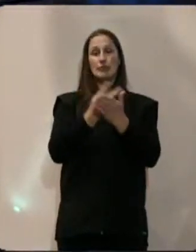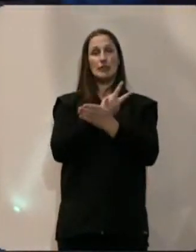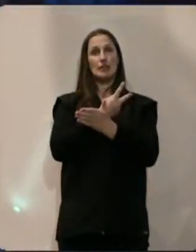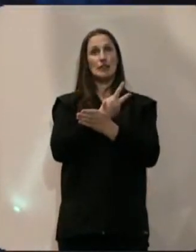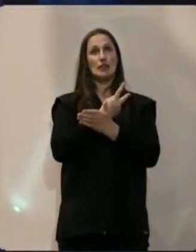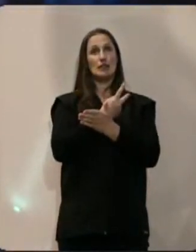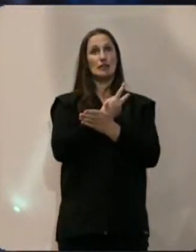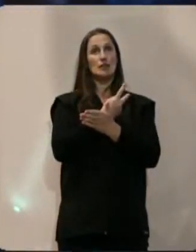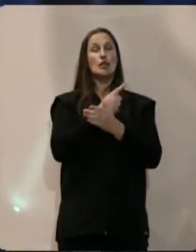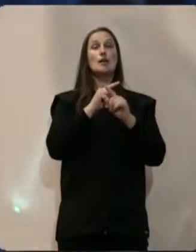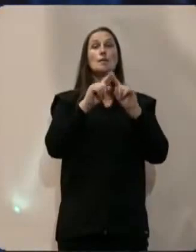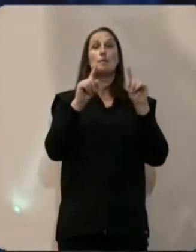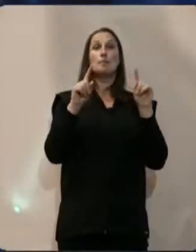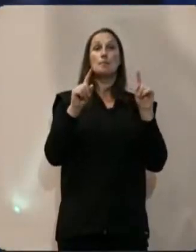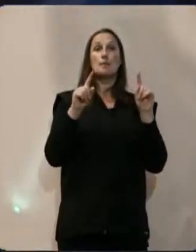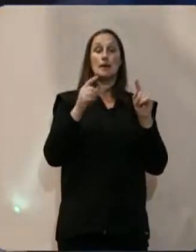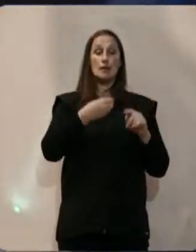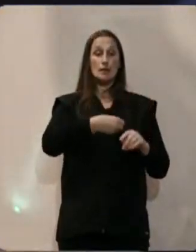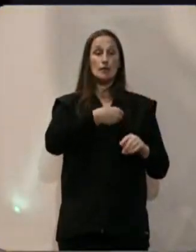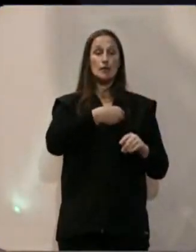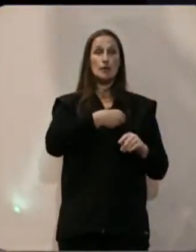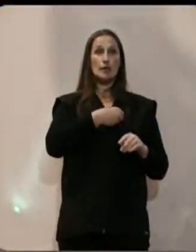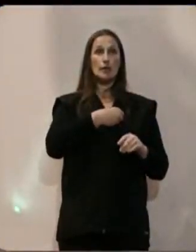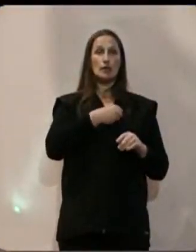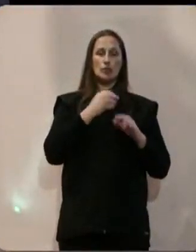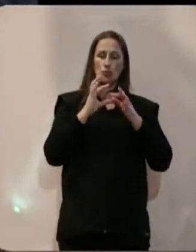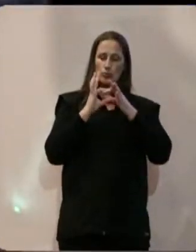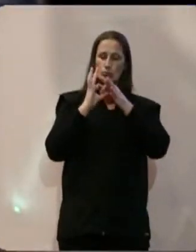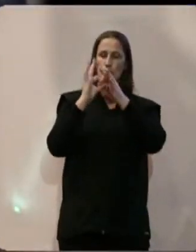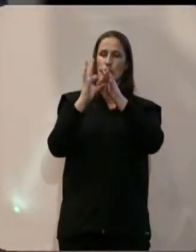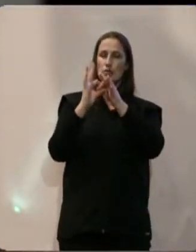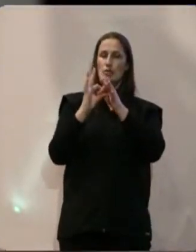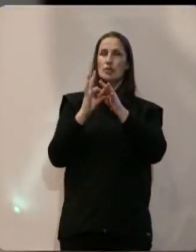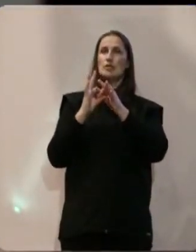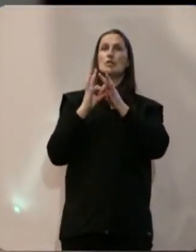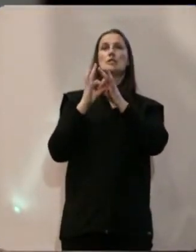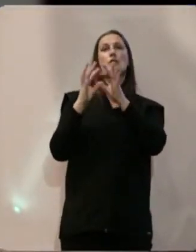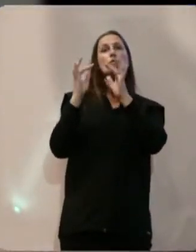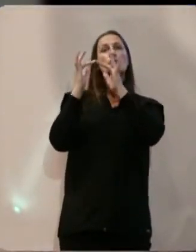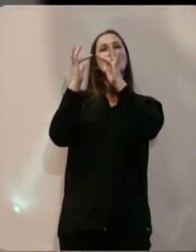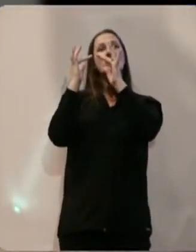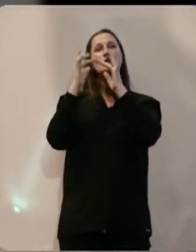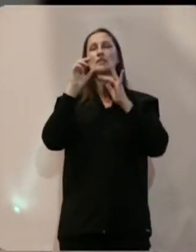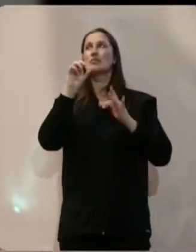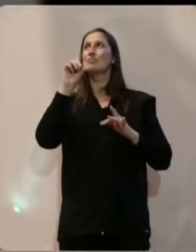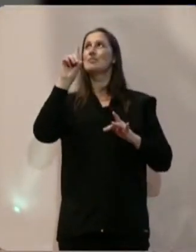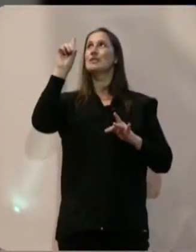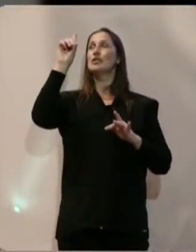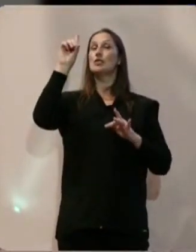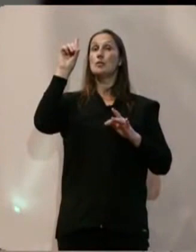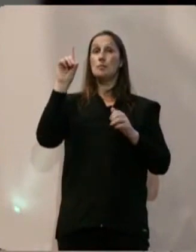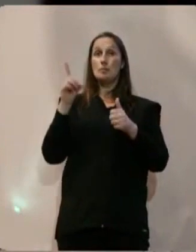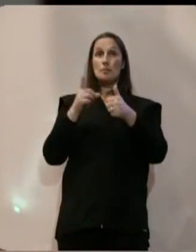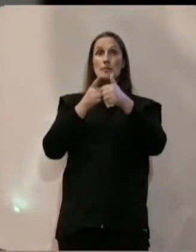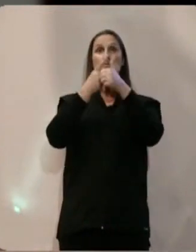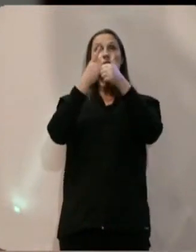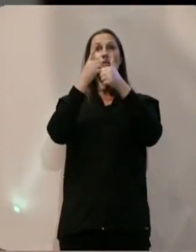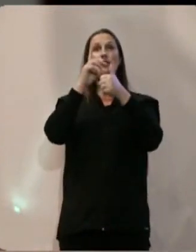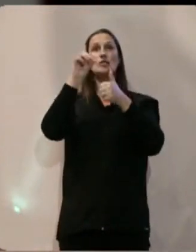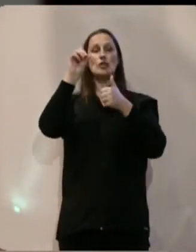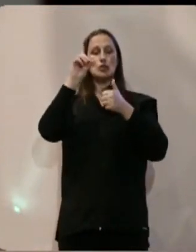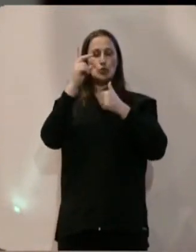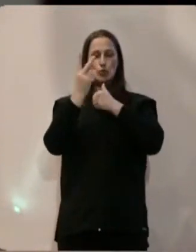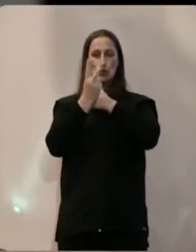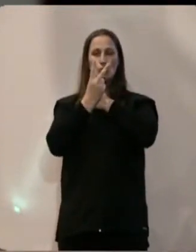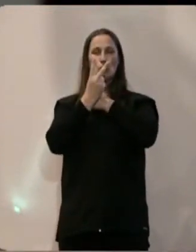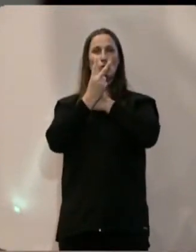em conexão com o Senhor, sabe o que acontece? Quando a gente pede mal, primeiro Deus trata o nosso coração. Por